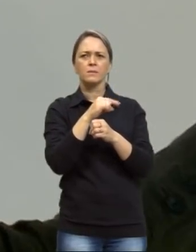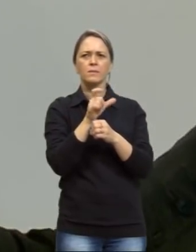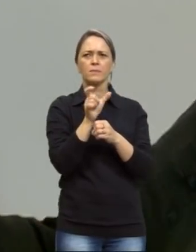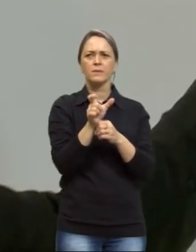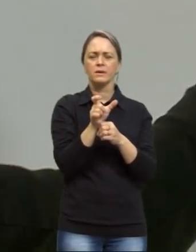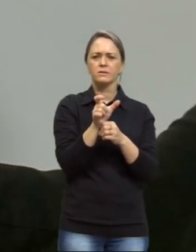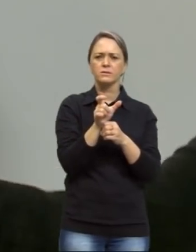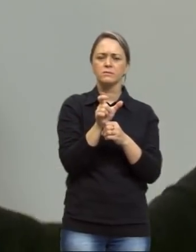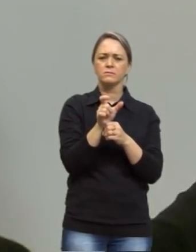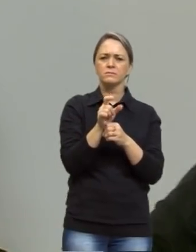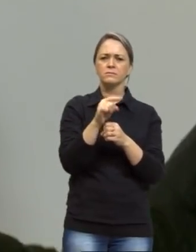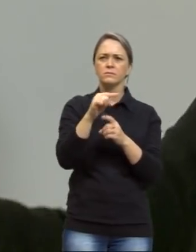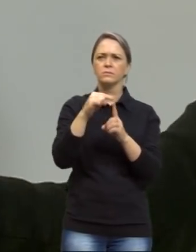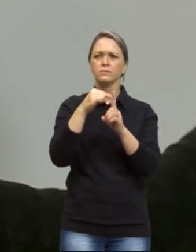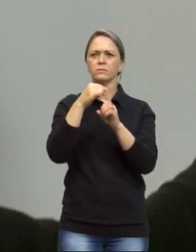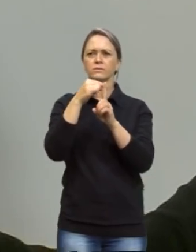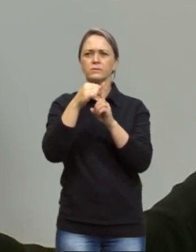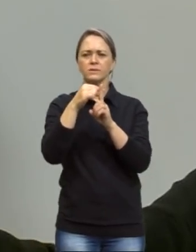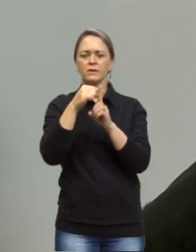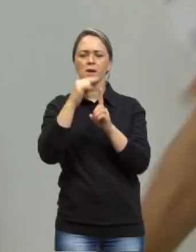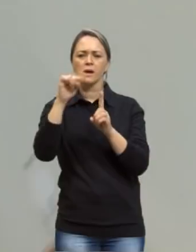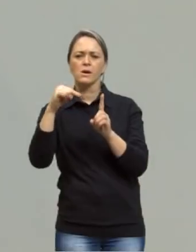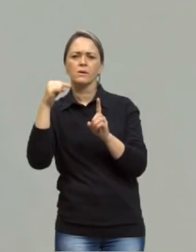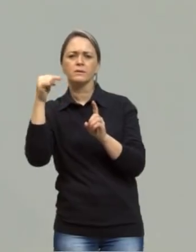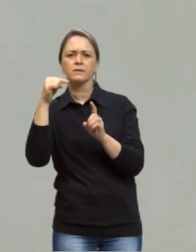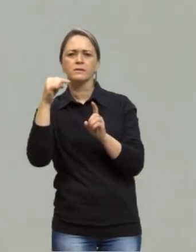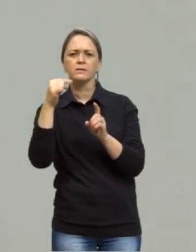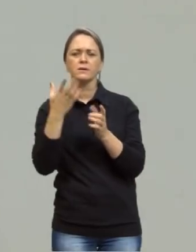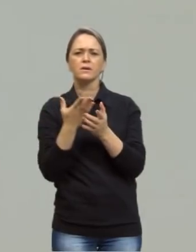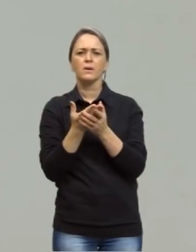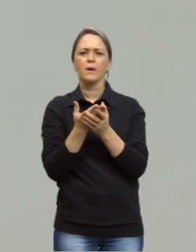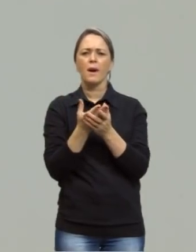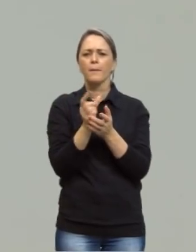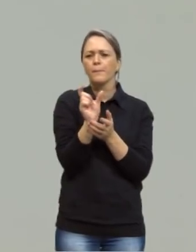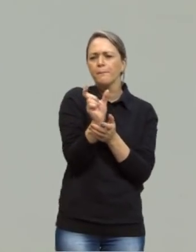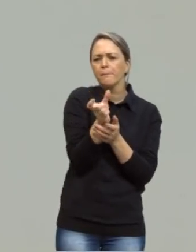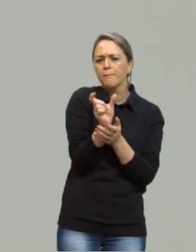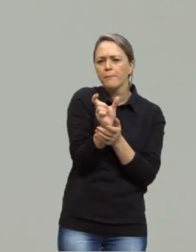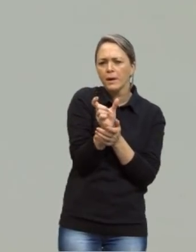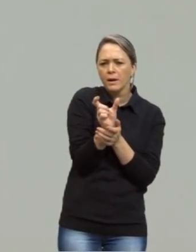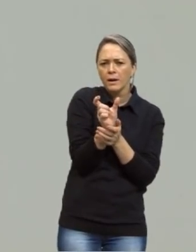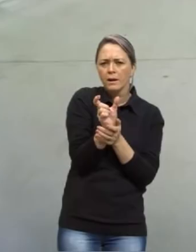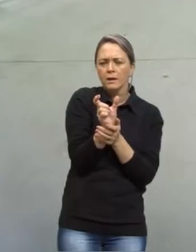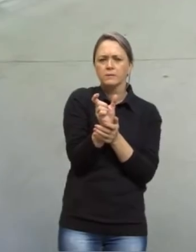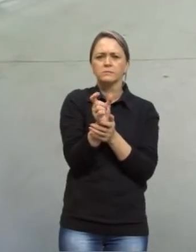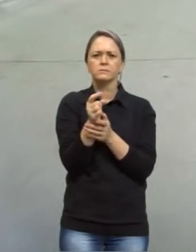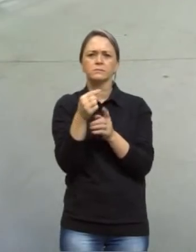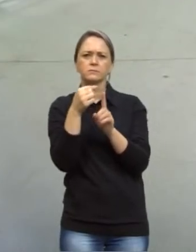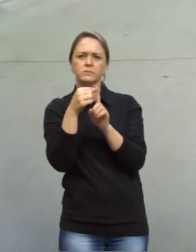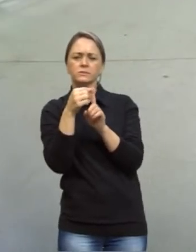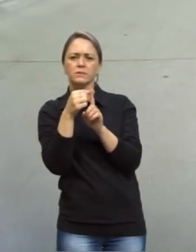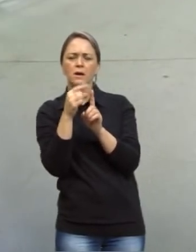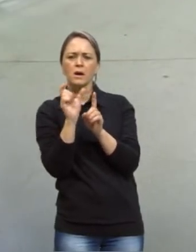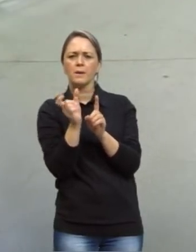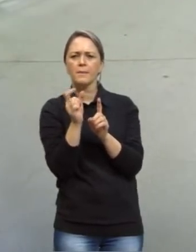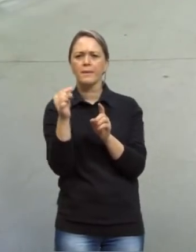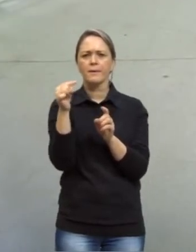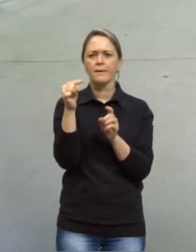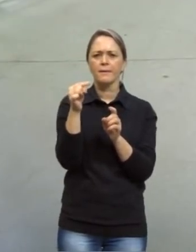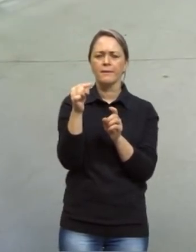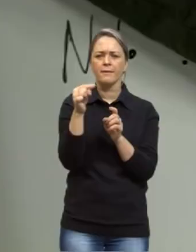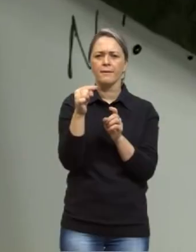e aqui de uma pague-se ao negativa o que que é parcial diferente daqui que eu tenho uma carga